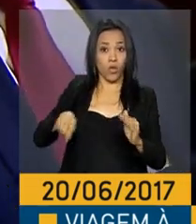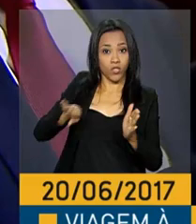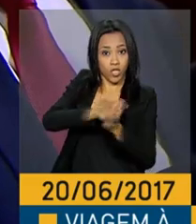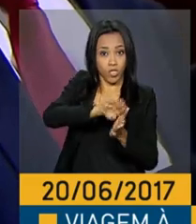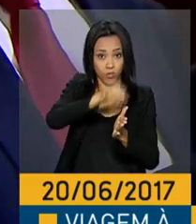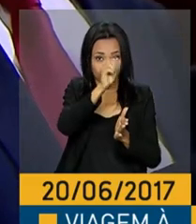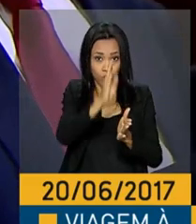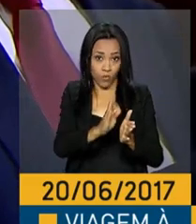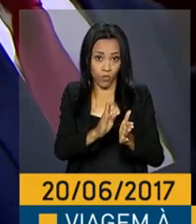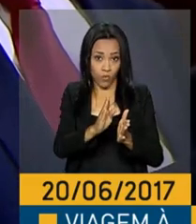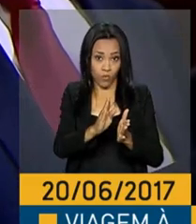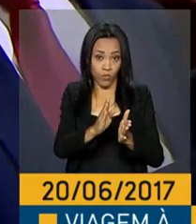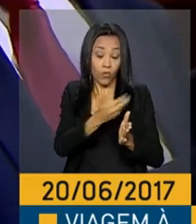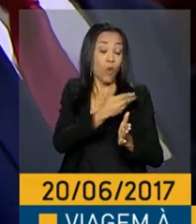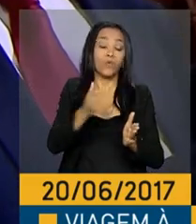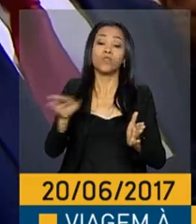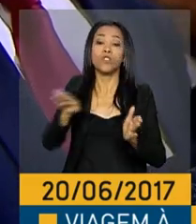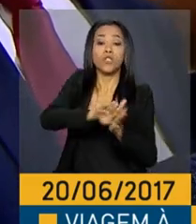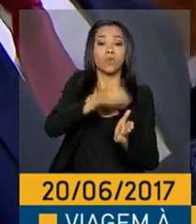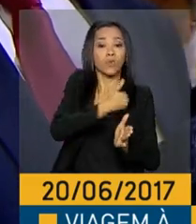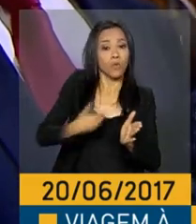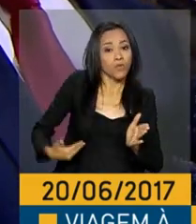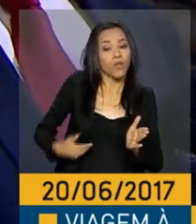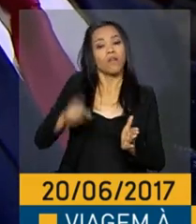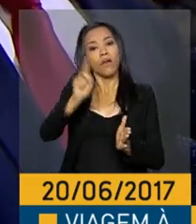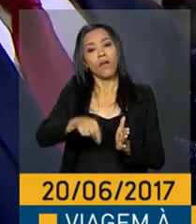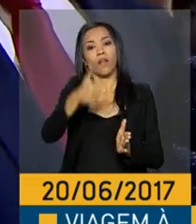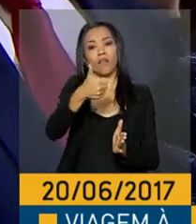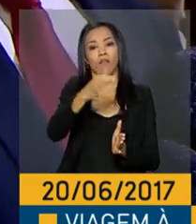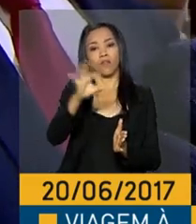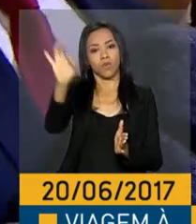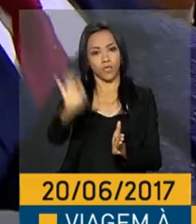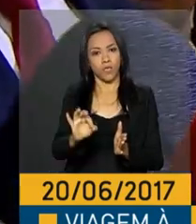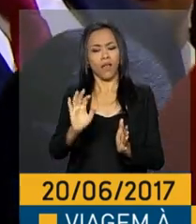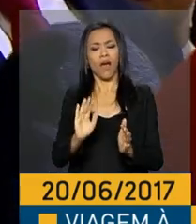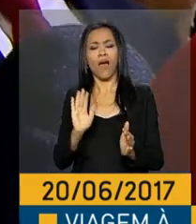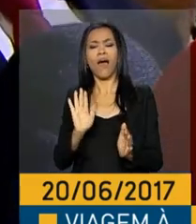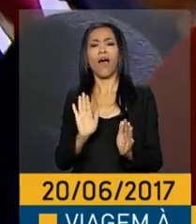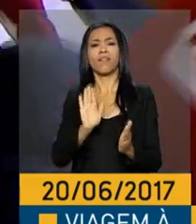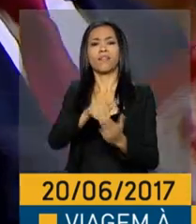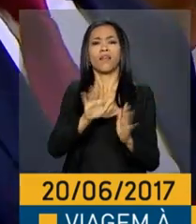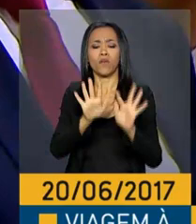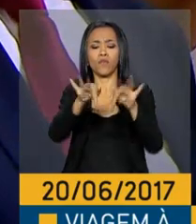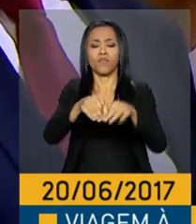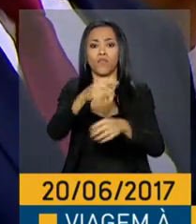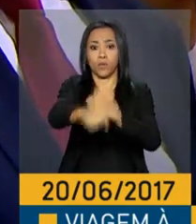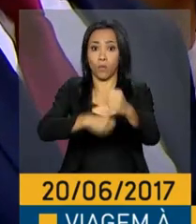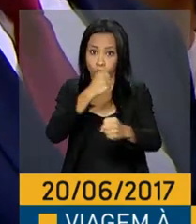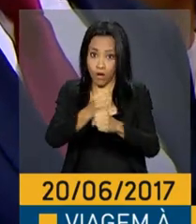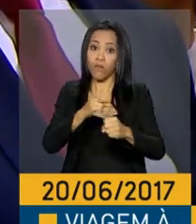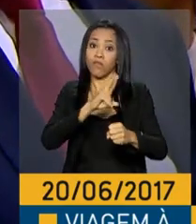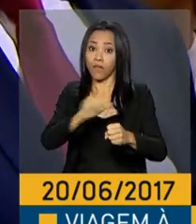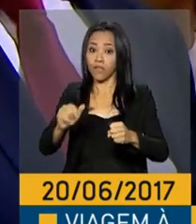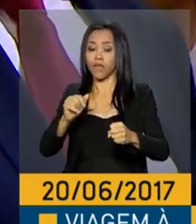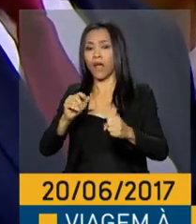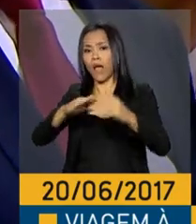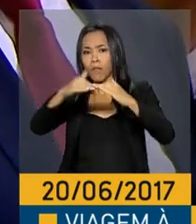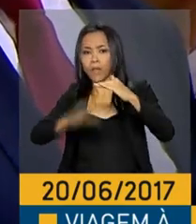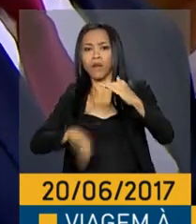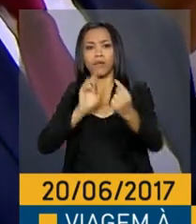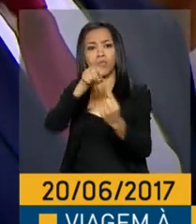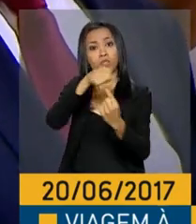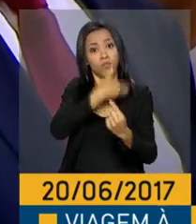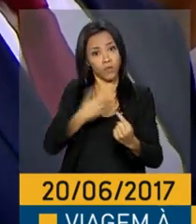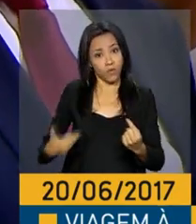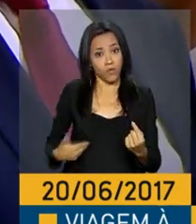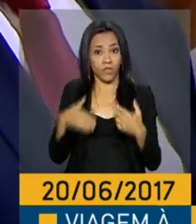estava em torno de 10%, e vocês sabem que até o final do ano ela estará abaixo do centro da meta, que é 4,5%, ou seja,